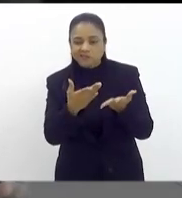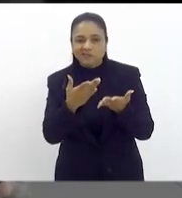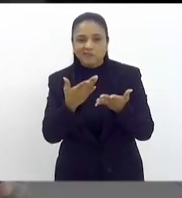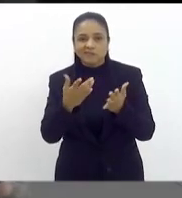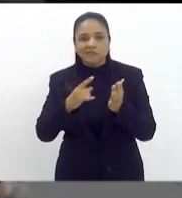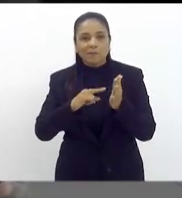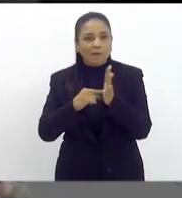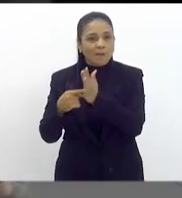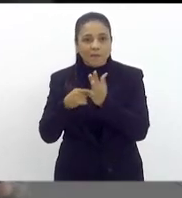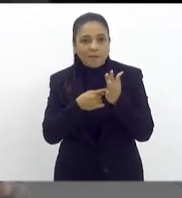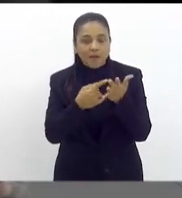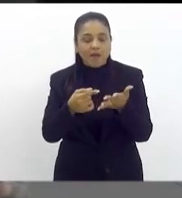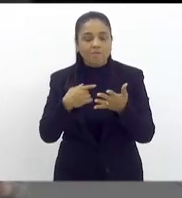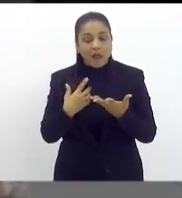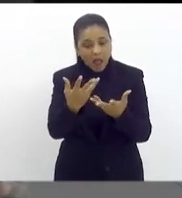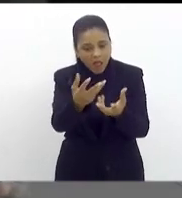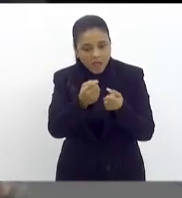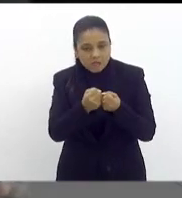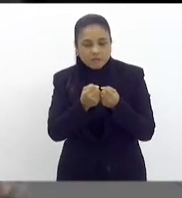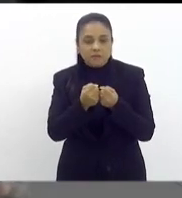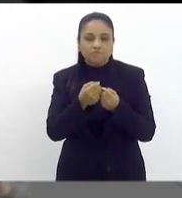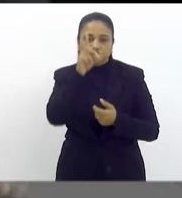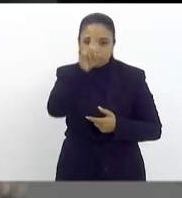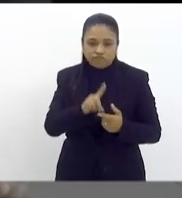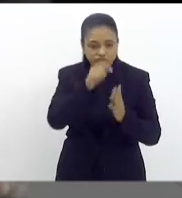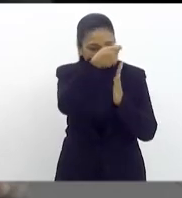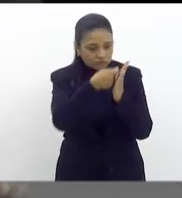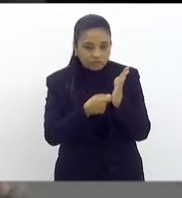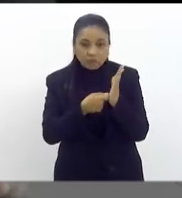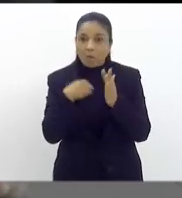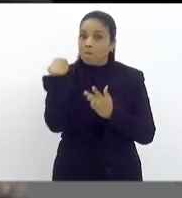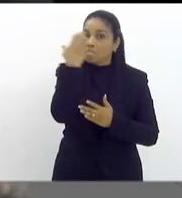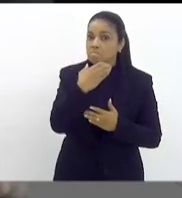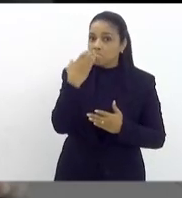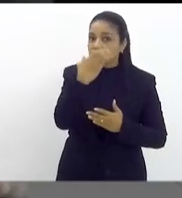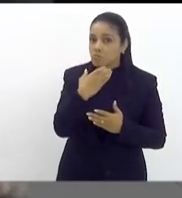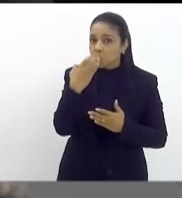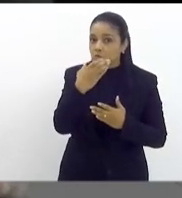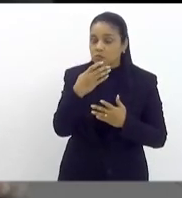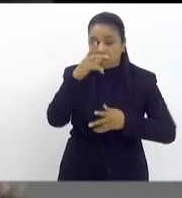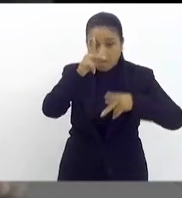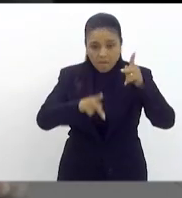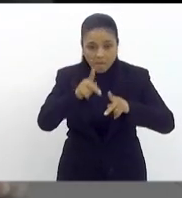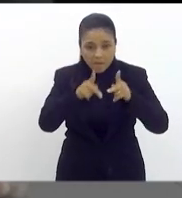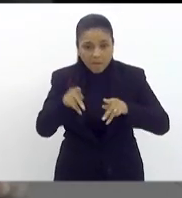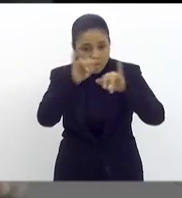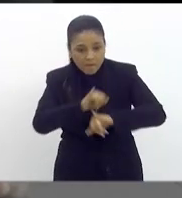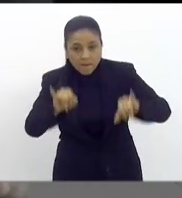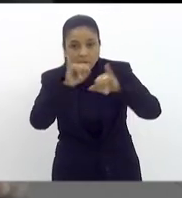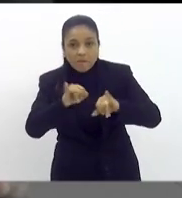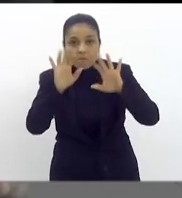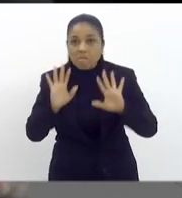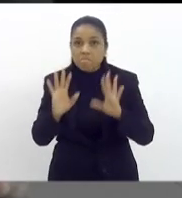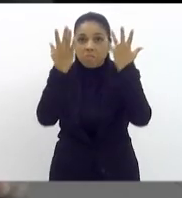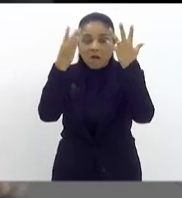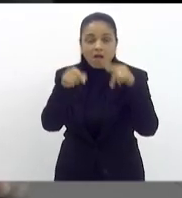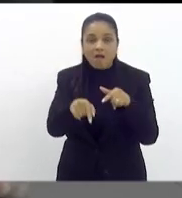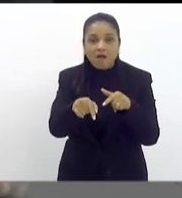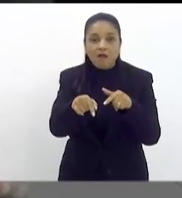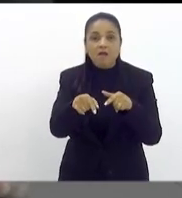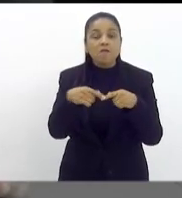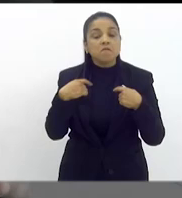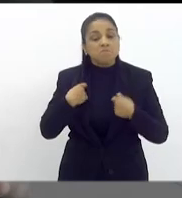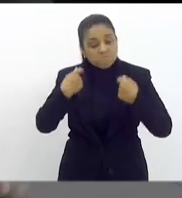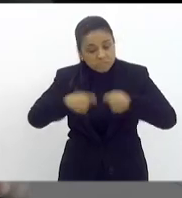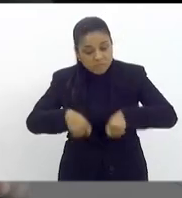para receber direitos autorais, quando suas músicas forem tocadas publicamente, é preciso ser